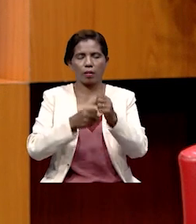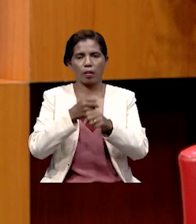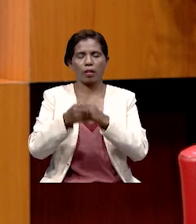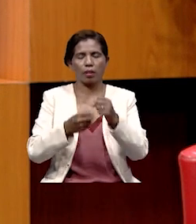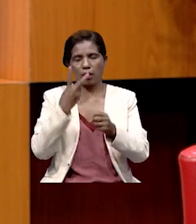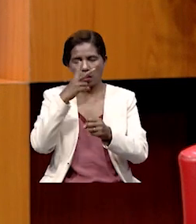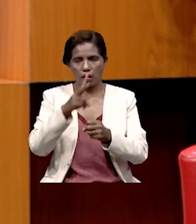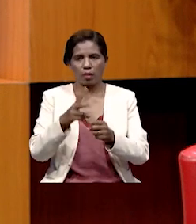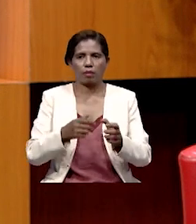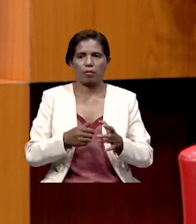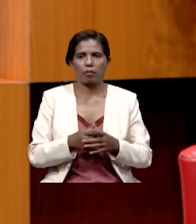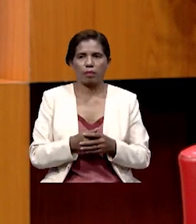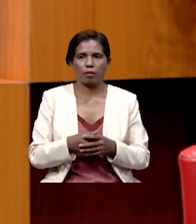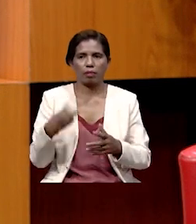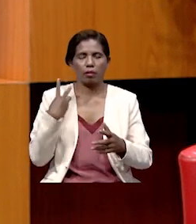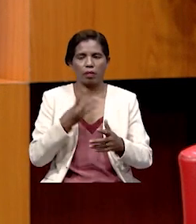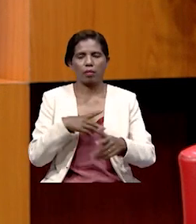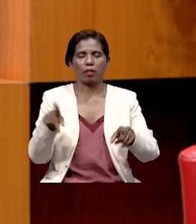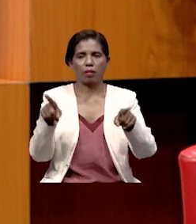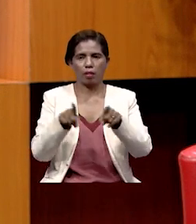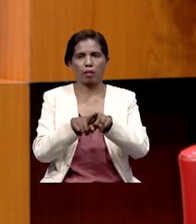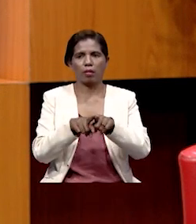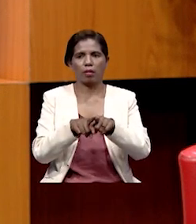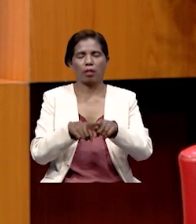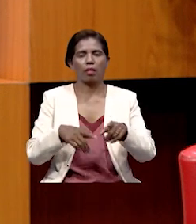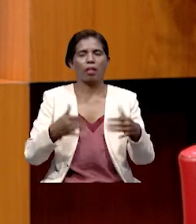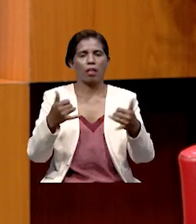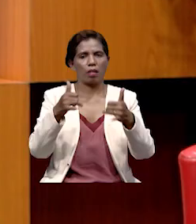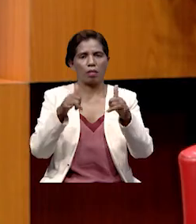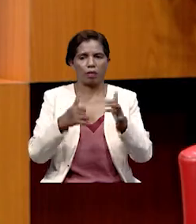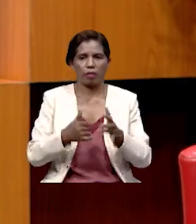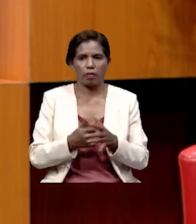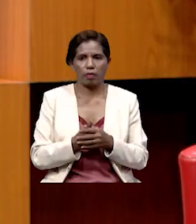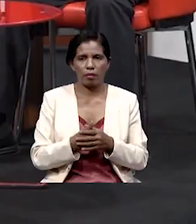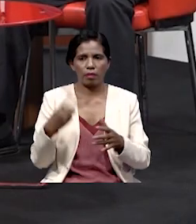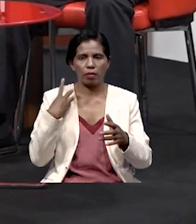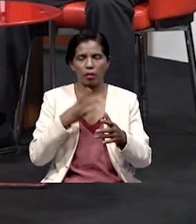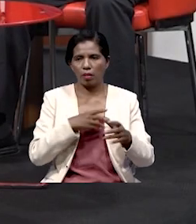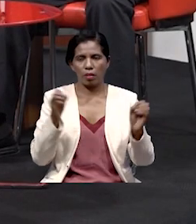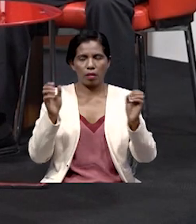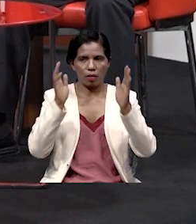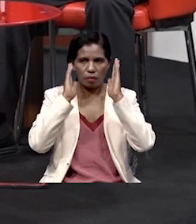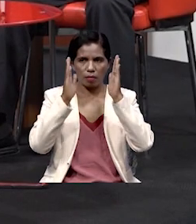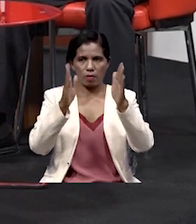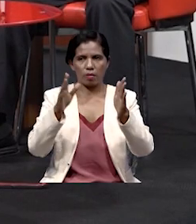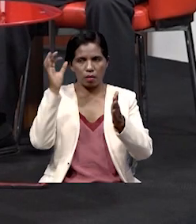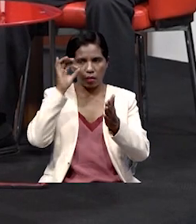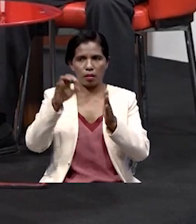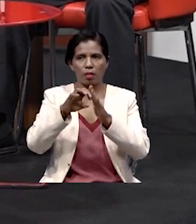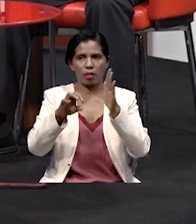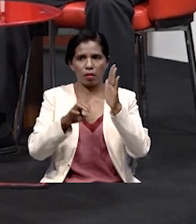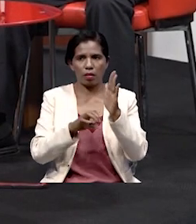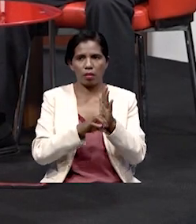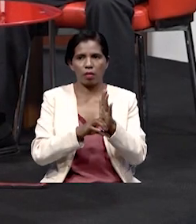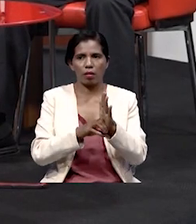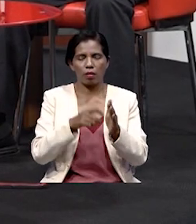uma, ita né são vale halimar, ita lá focus. E secretário Estado do Comércio